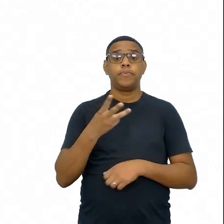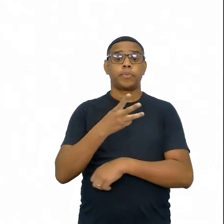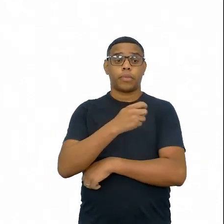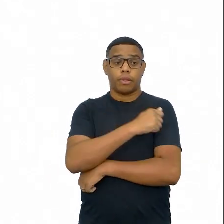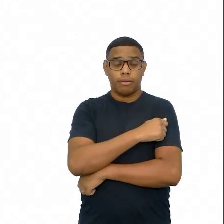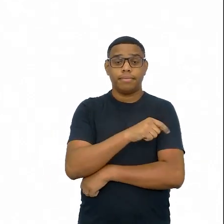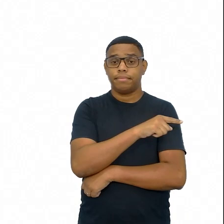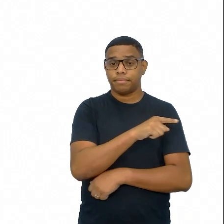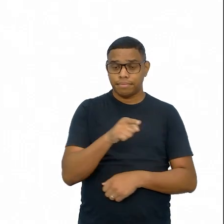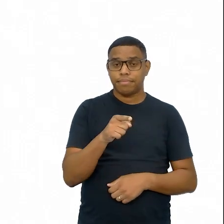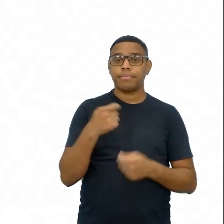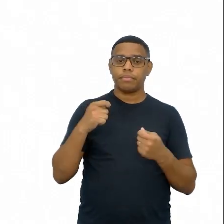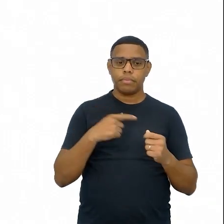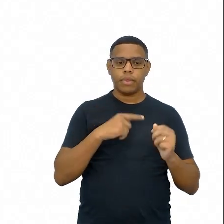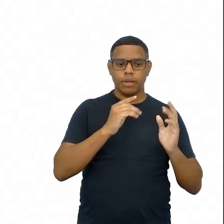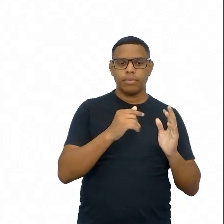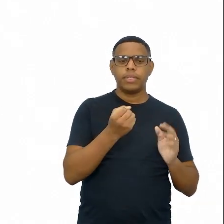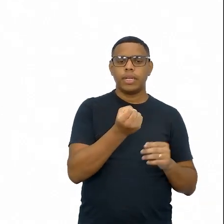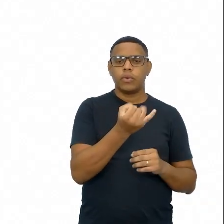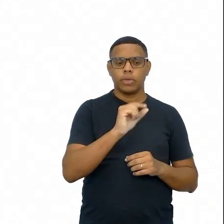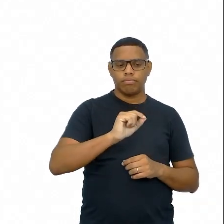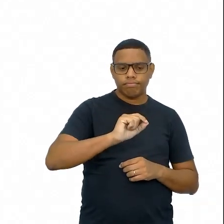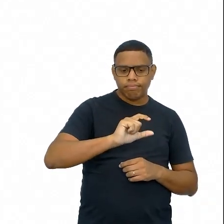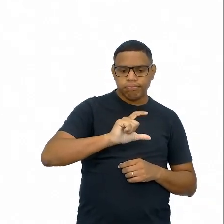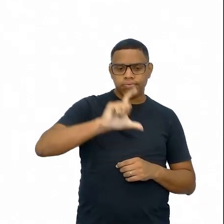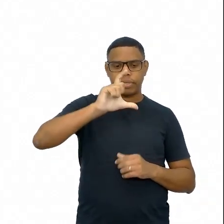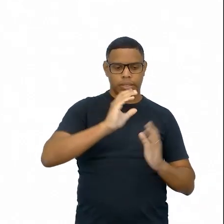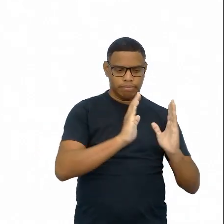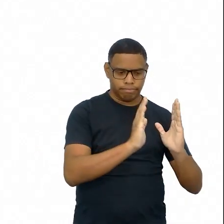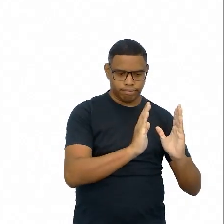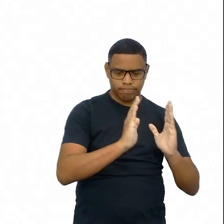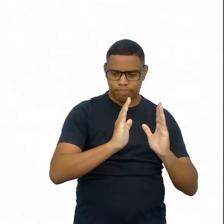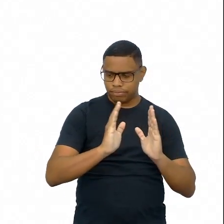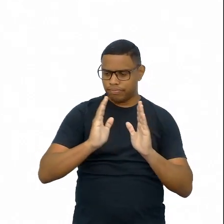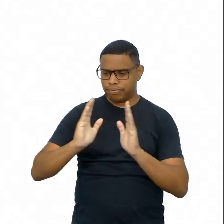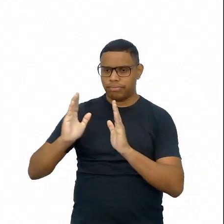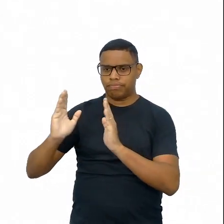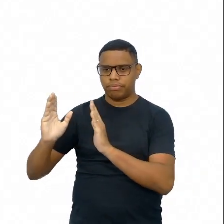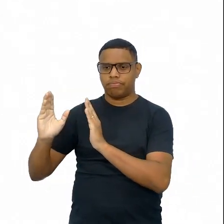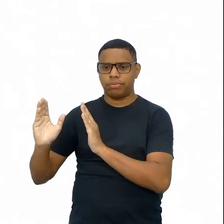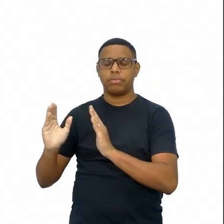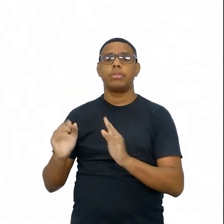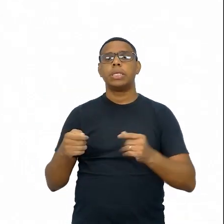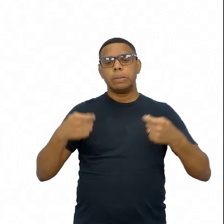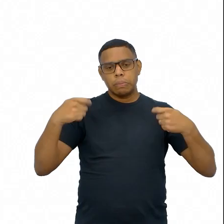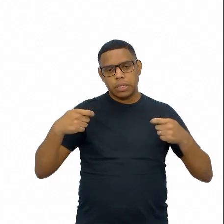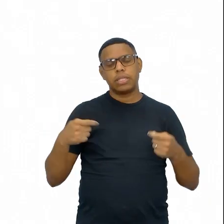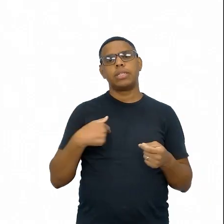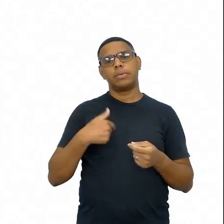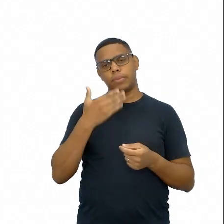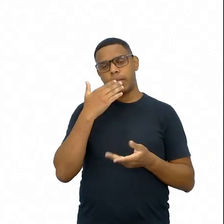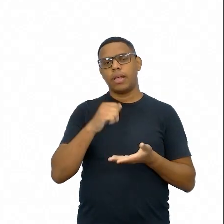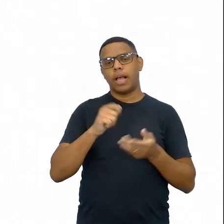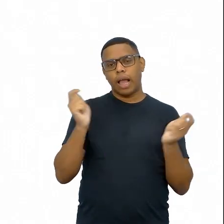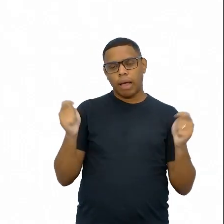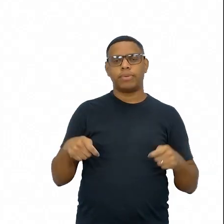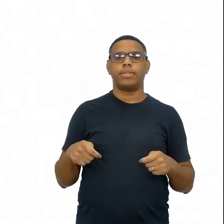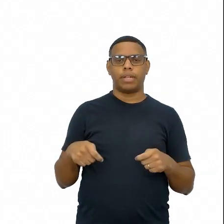precisam colocar em ordem crescente, né, que é uma das características aí solicitadas na